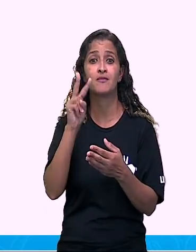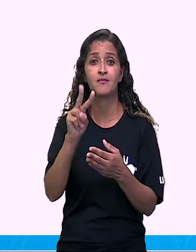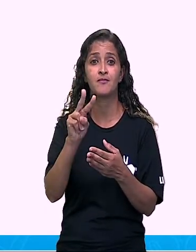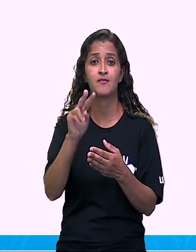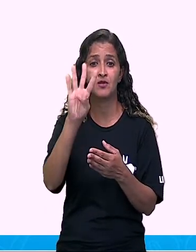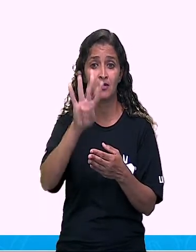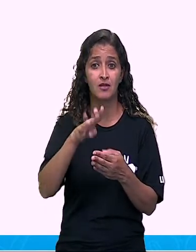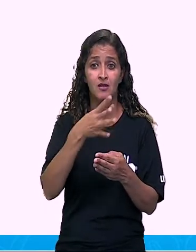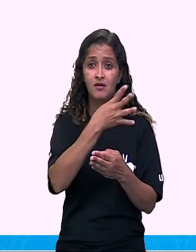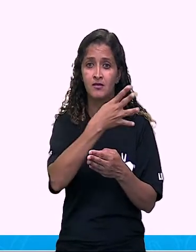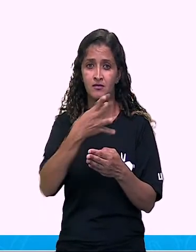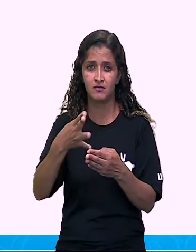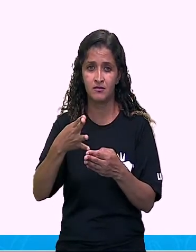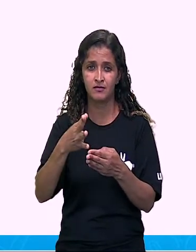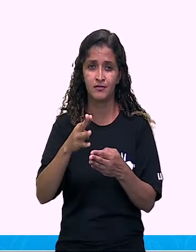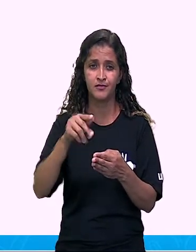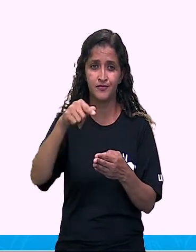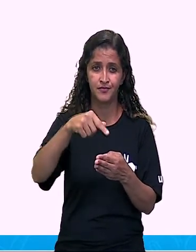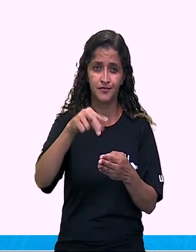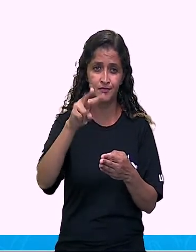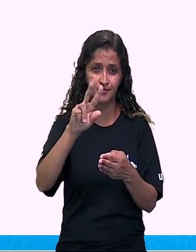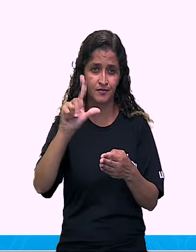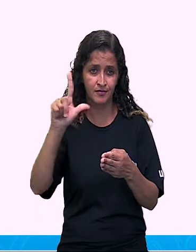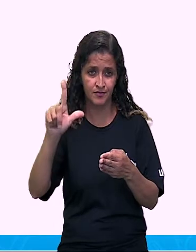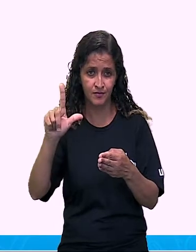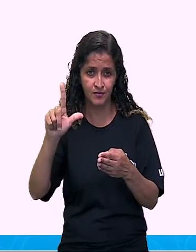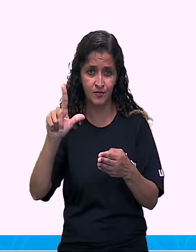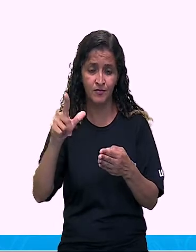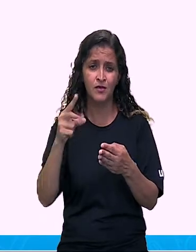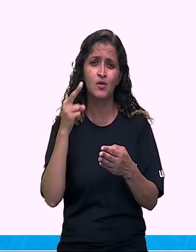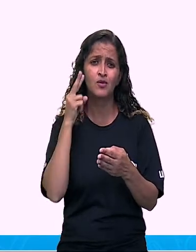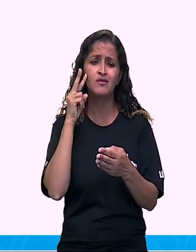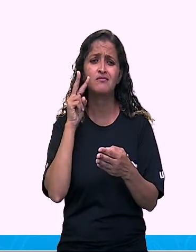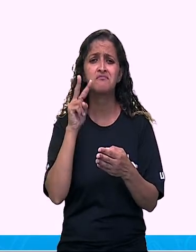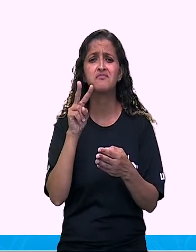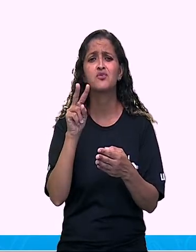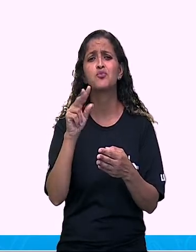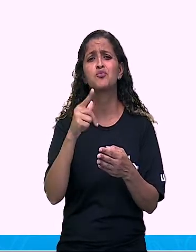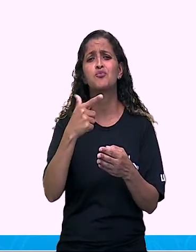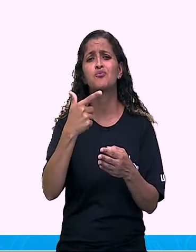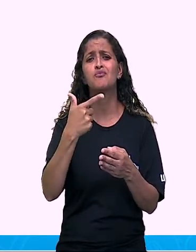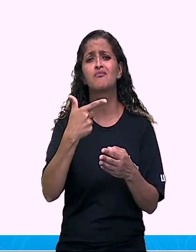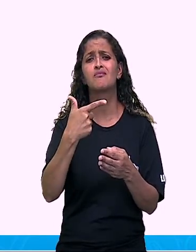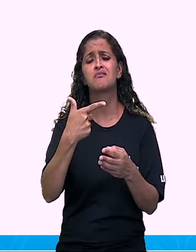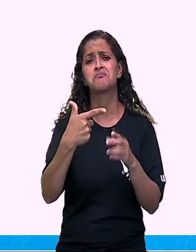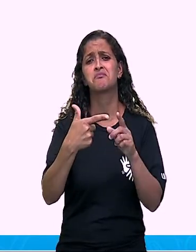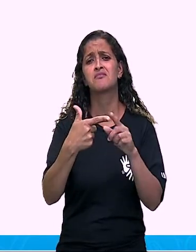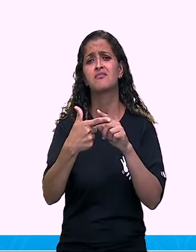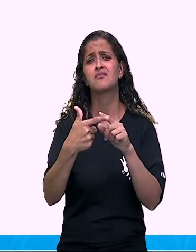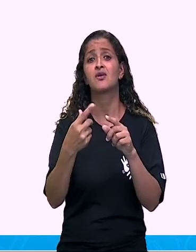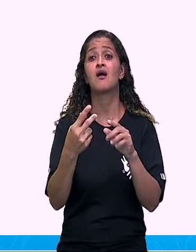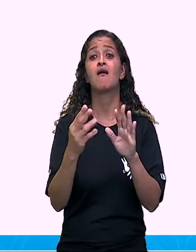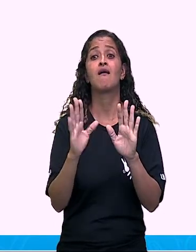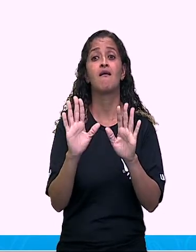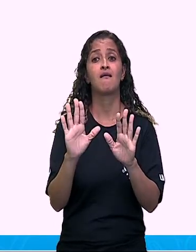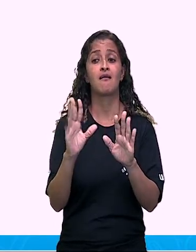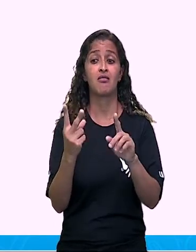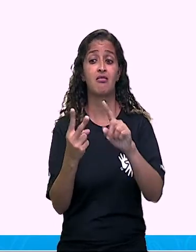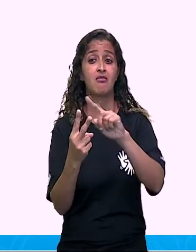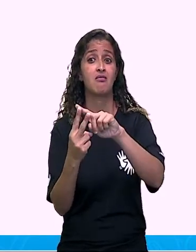Observe o número 12. Quando você analisa o número 12, você pega 12 unidades